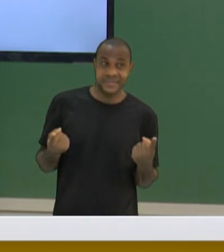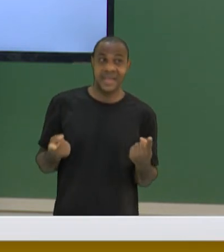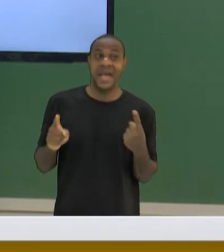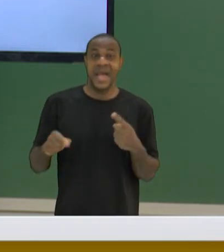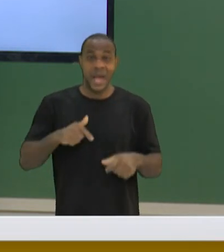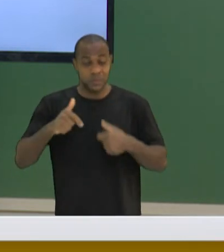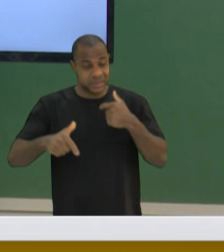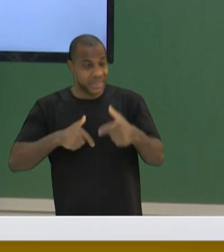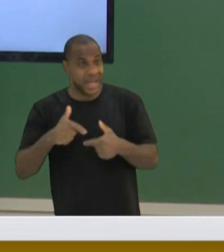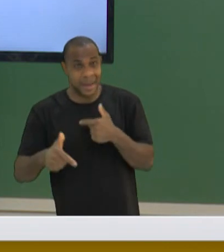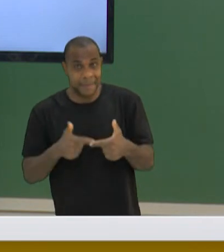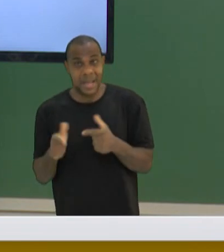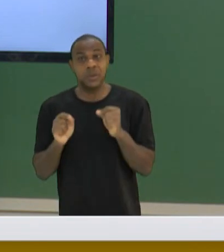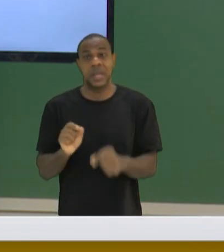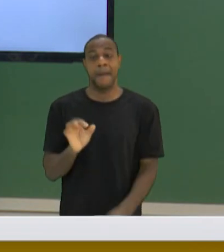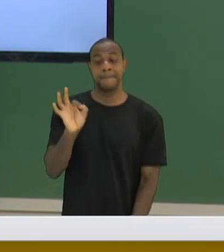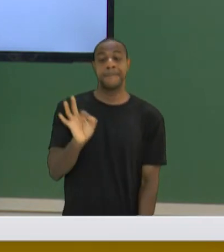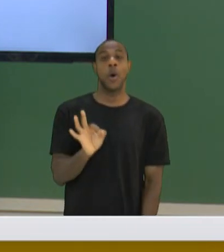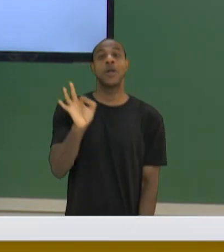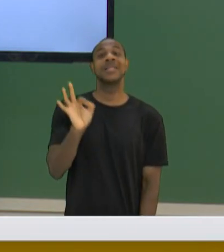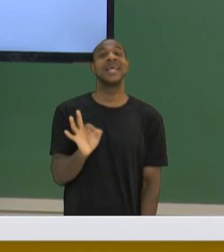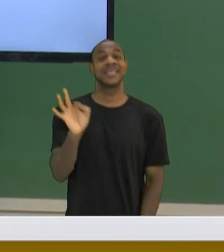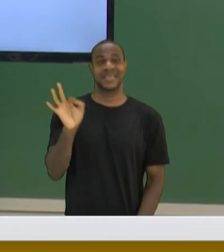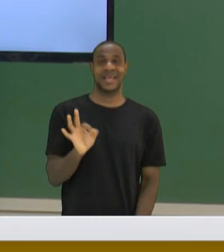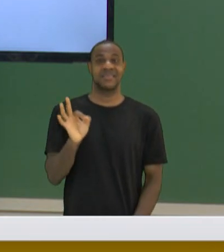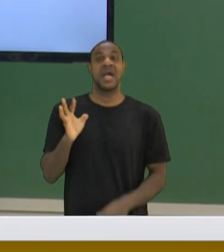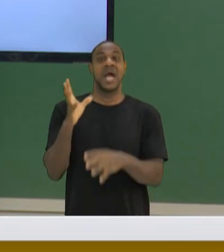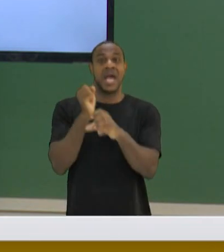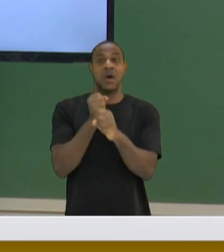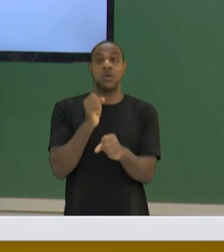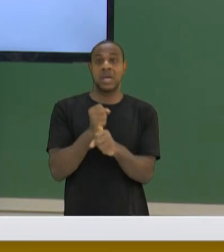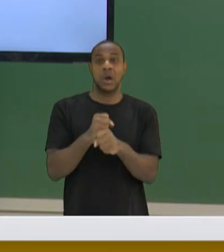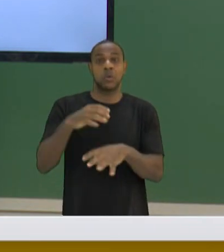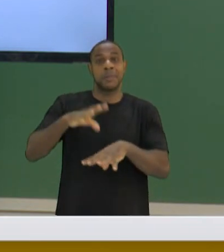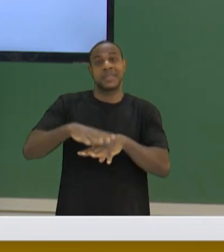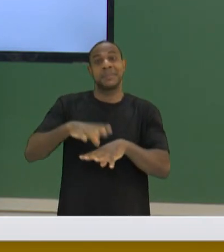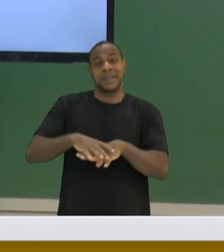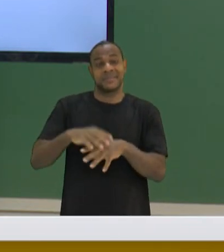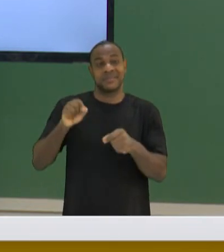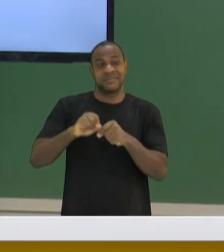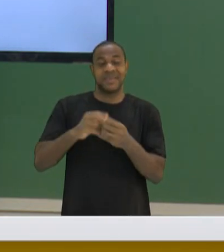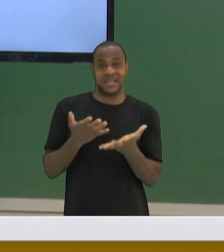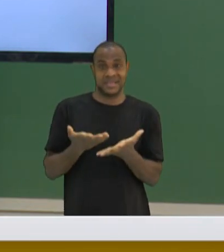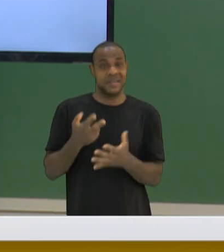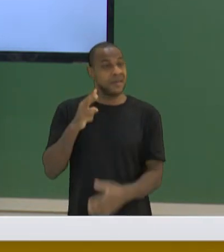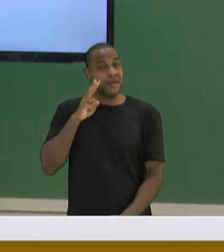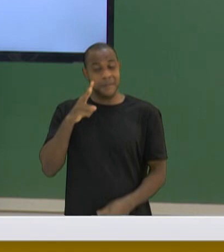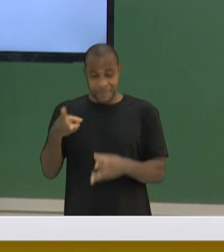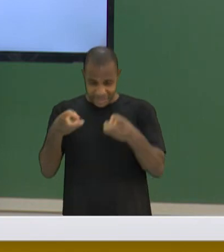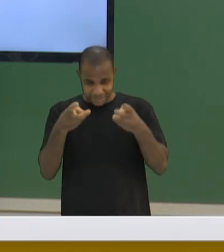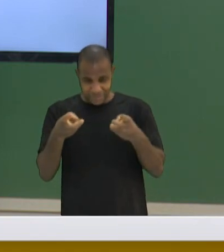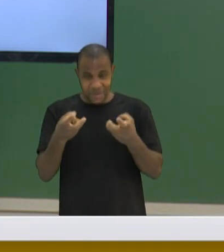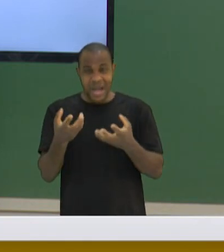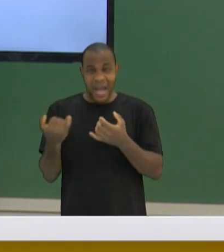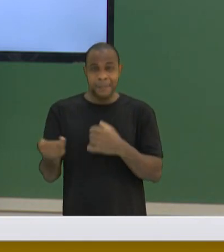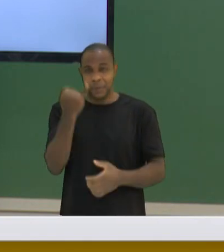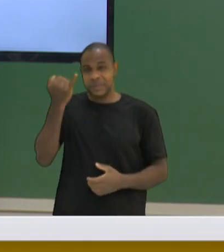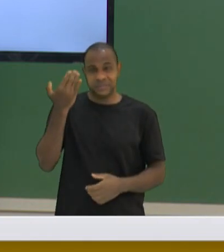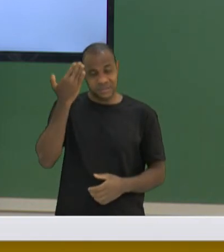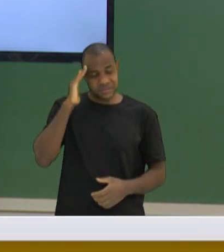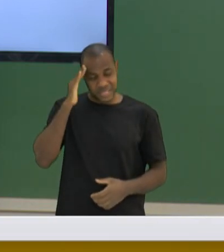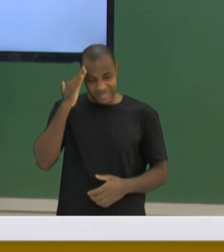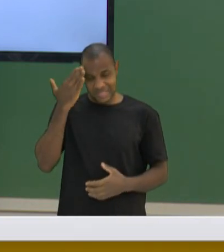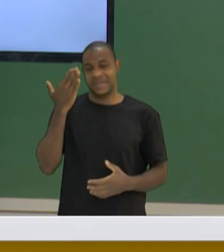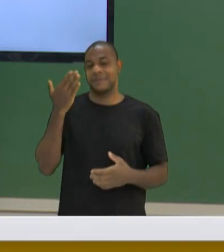trabalho com porcentagem é um cálculo matemático que eles fazem você viu uma importância da gente entender a